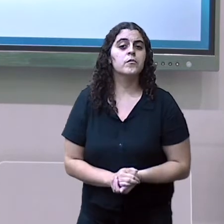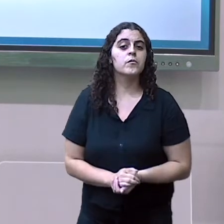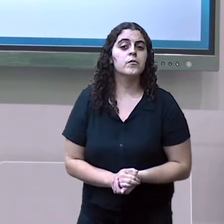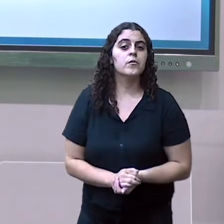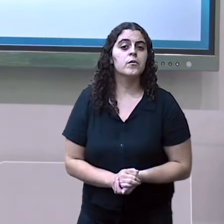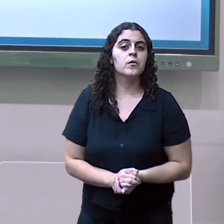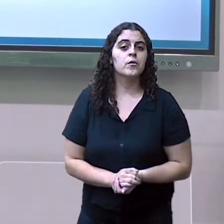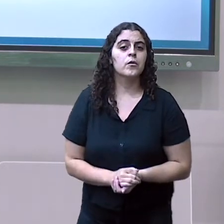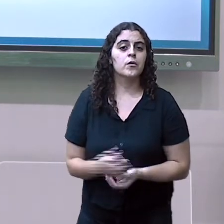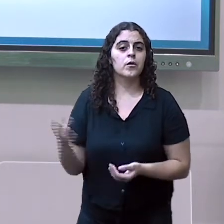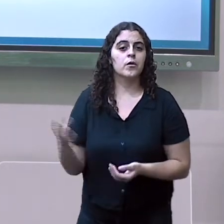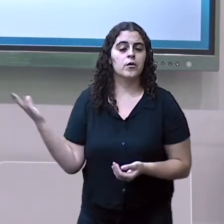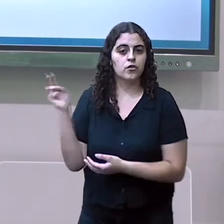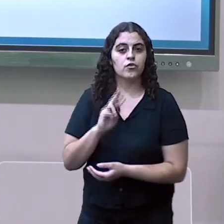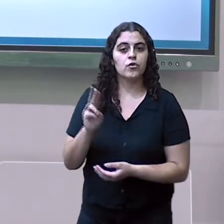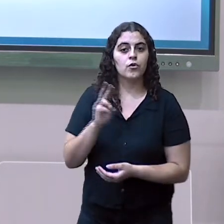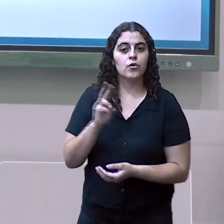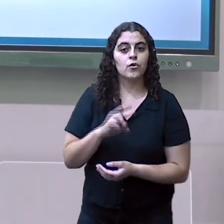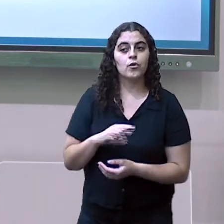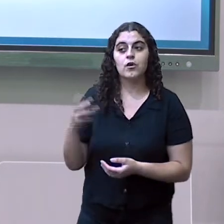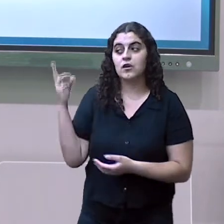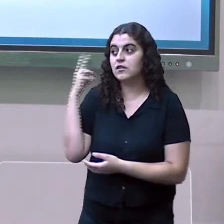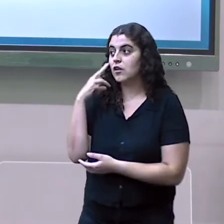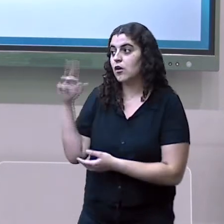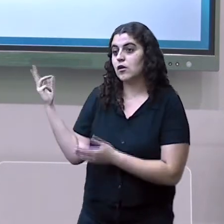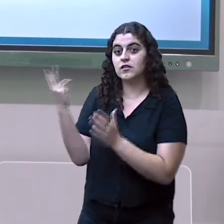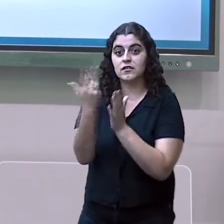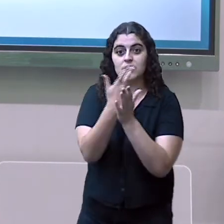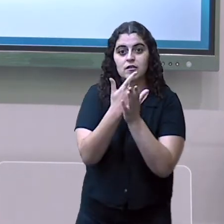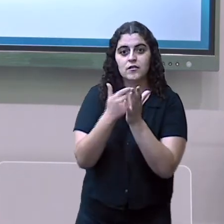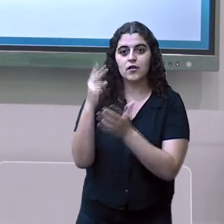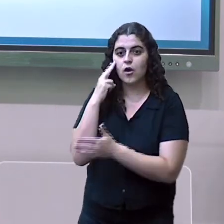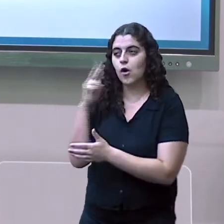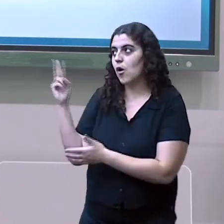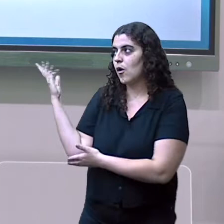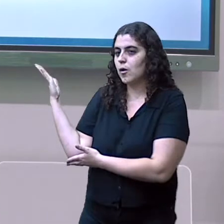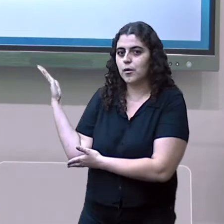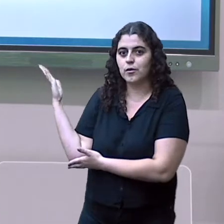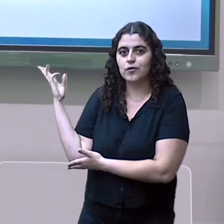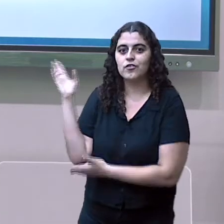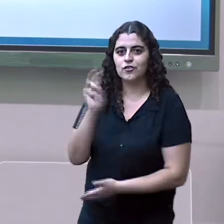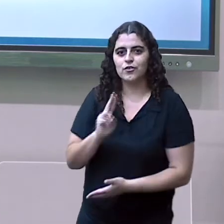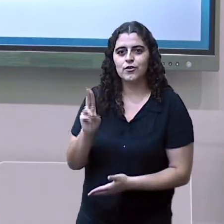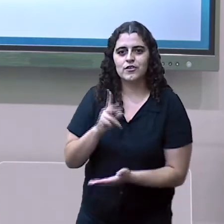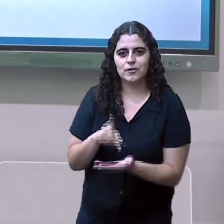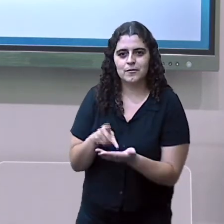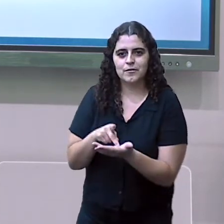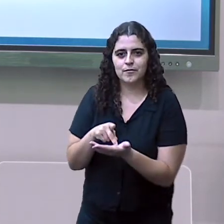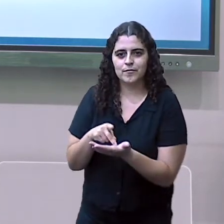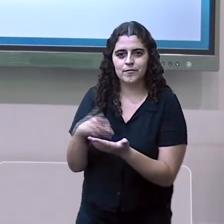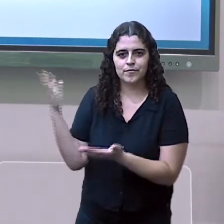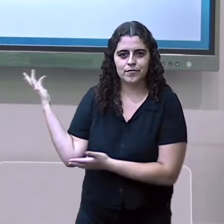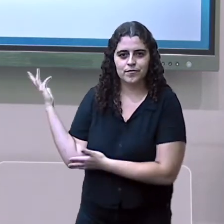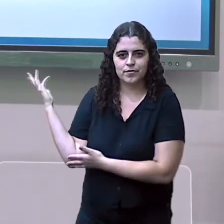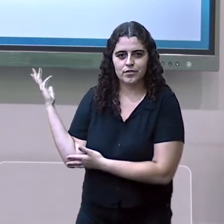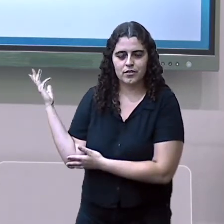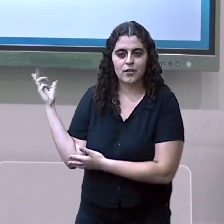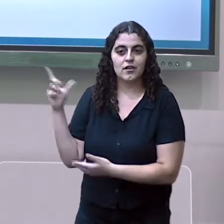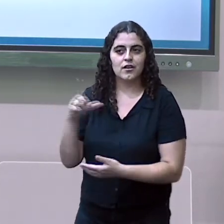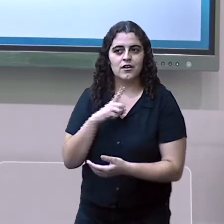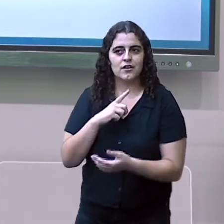os emojis, não é isso mesmo? Prestem atenção. Existem emojis